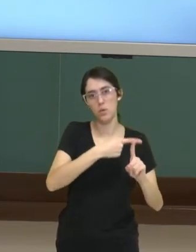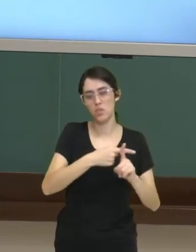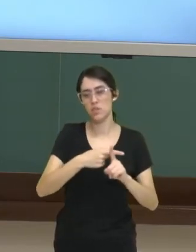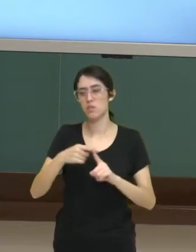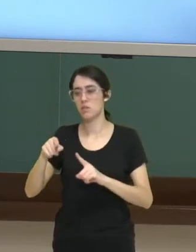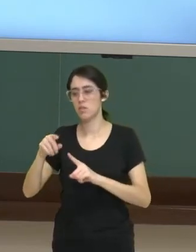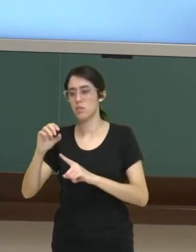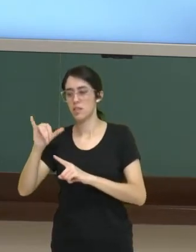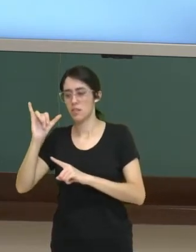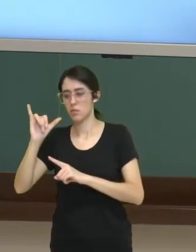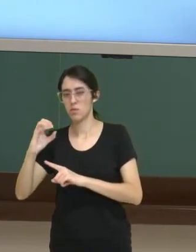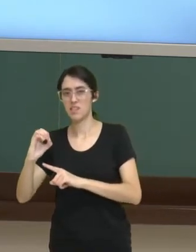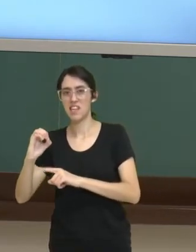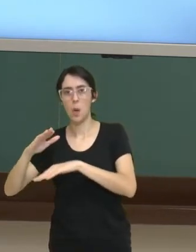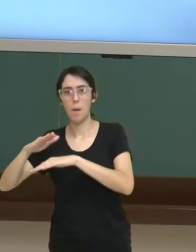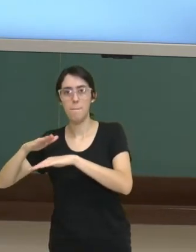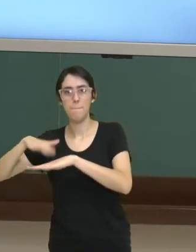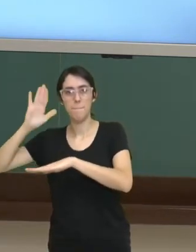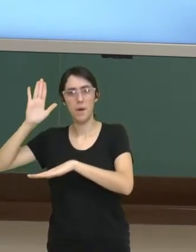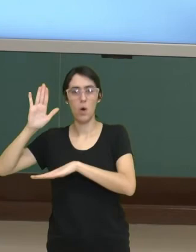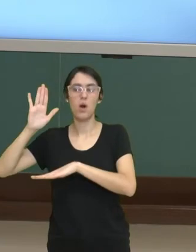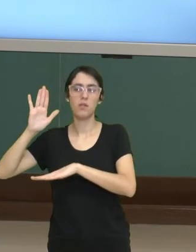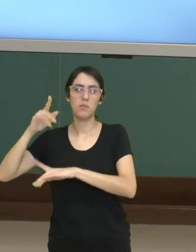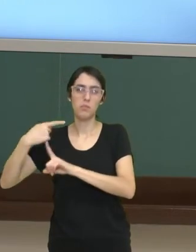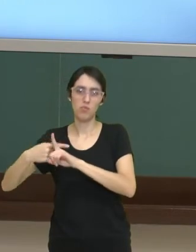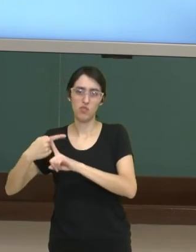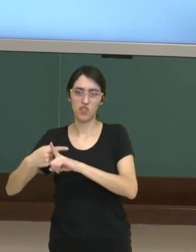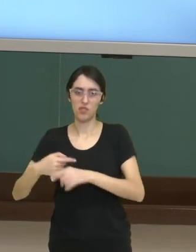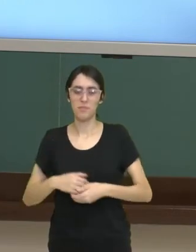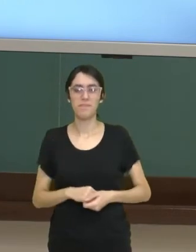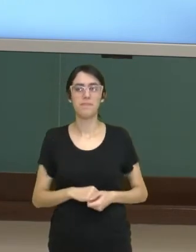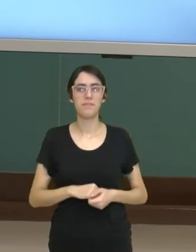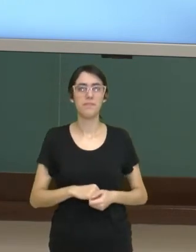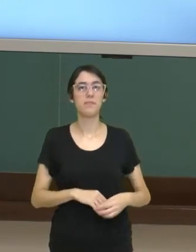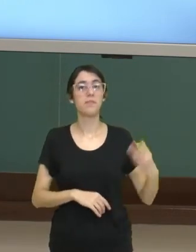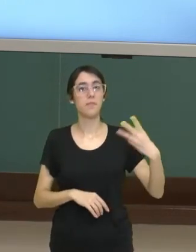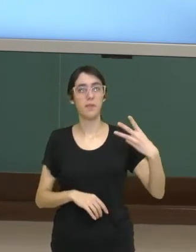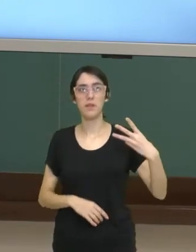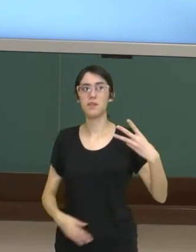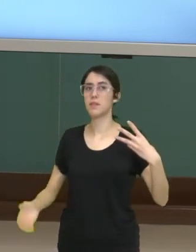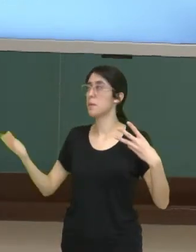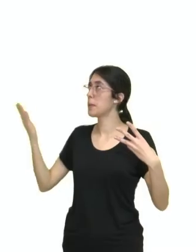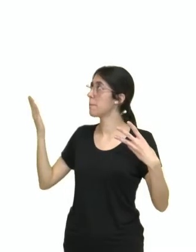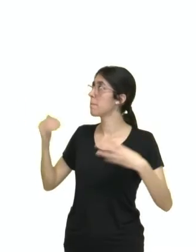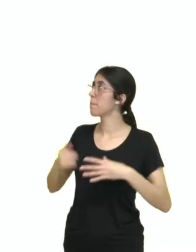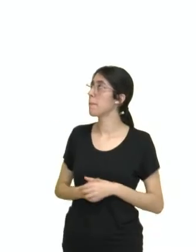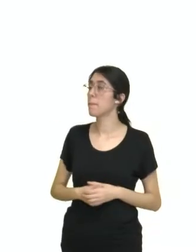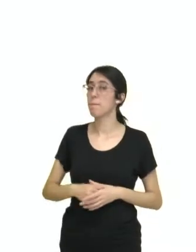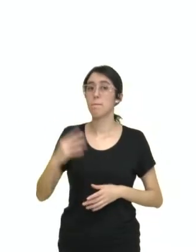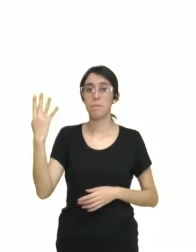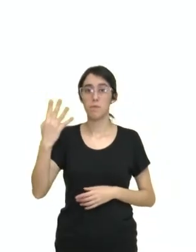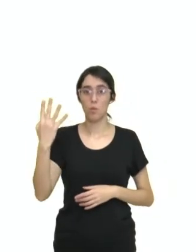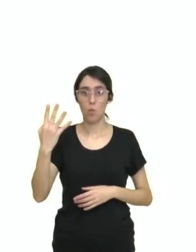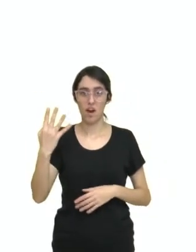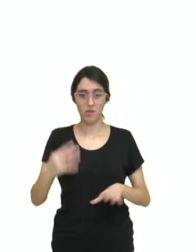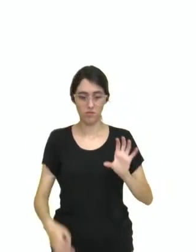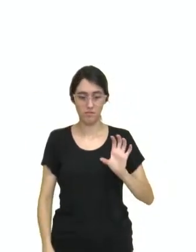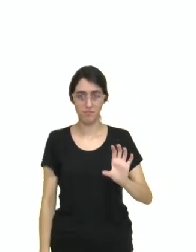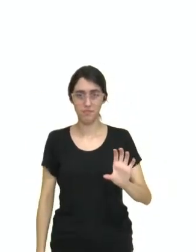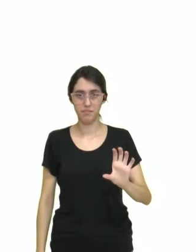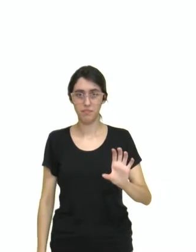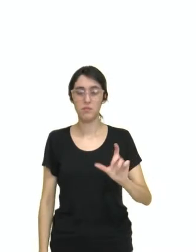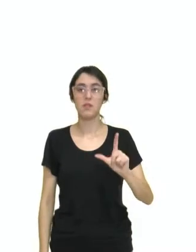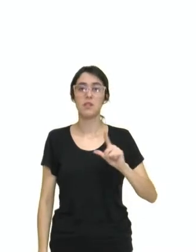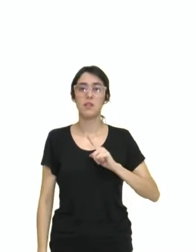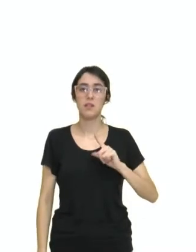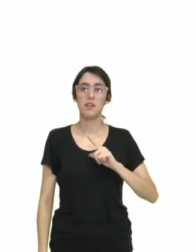maior, y maior que zero, o y positivo. Tranquilo? E a terceira afirmação, no quarto quadrante, o par